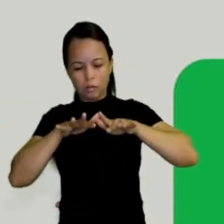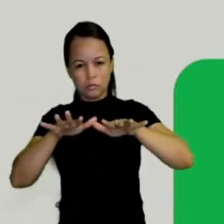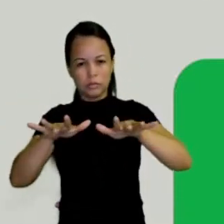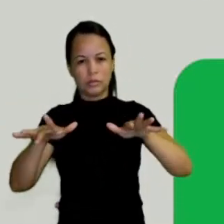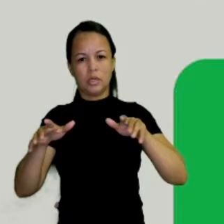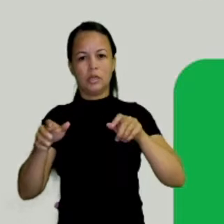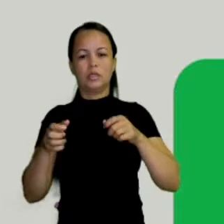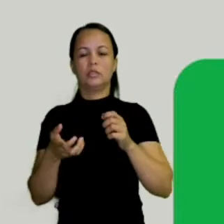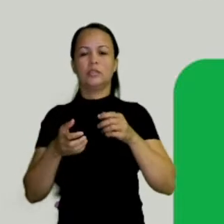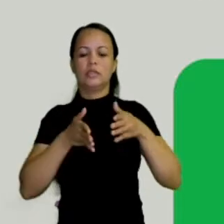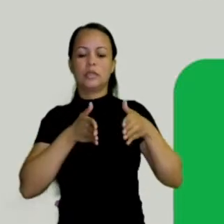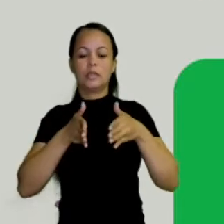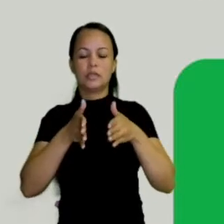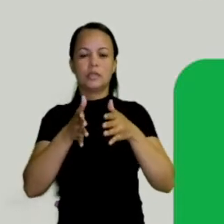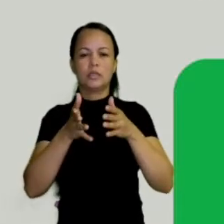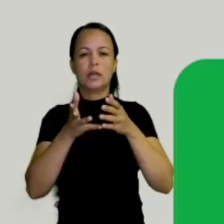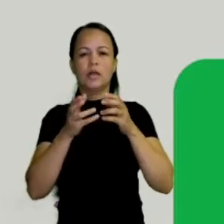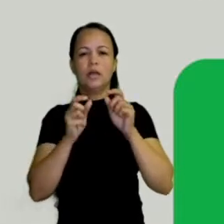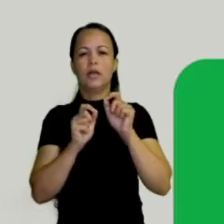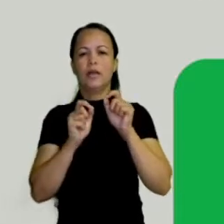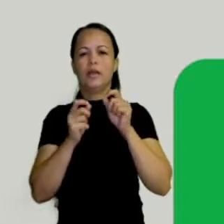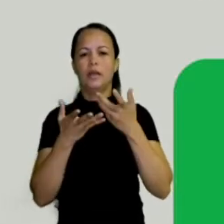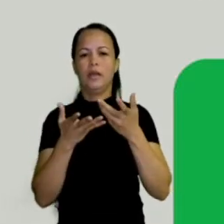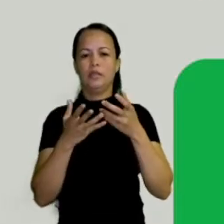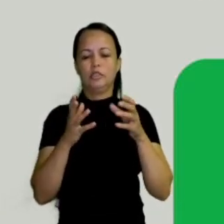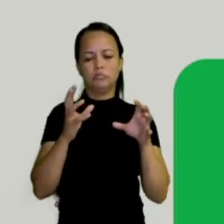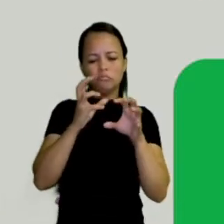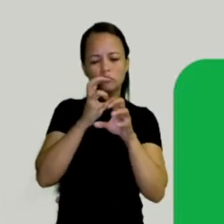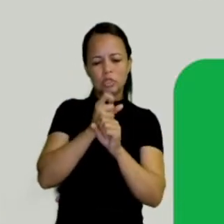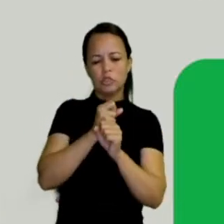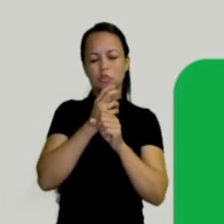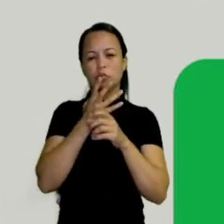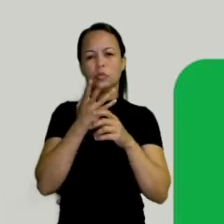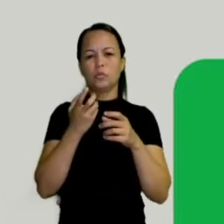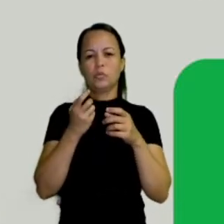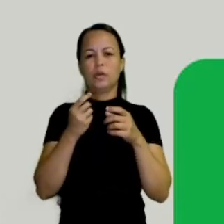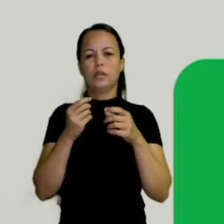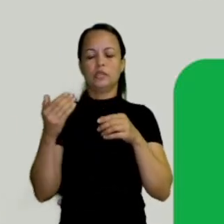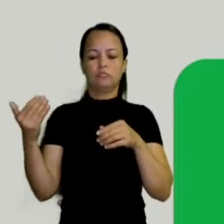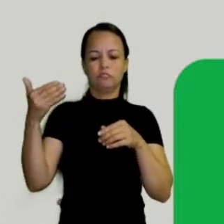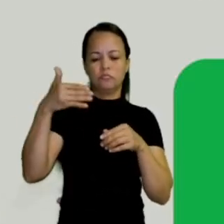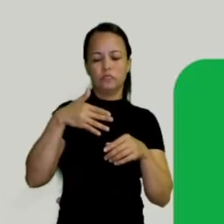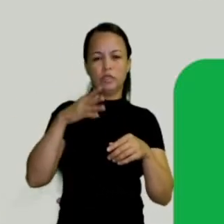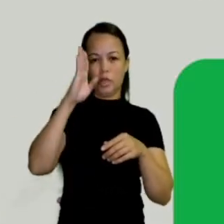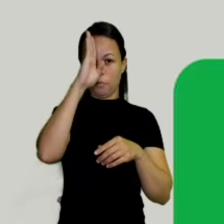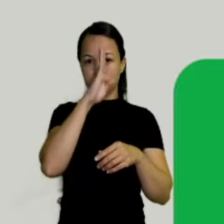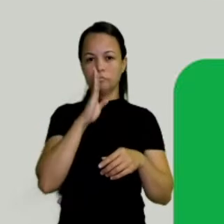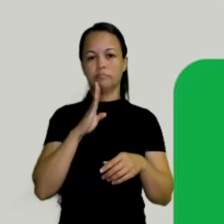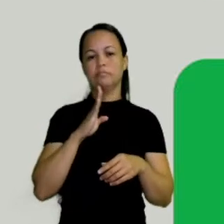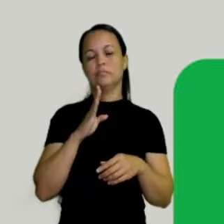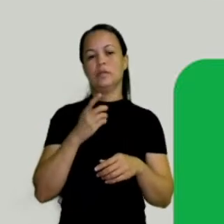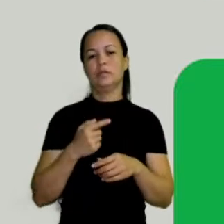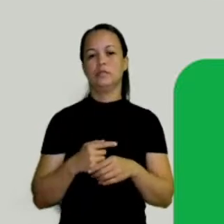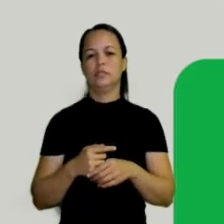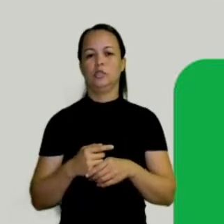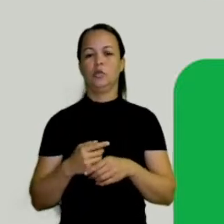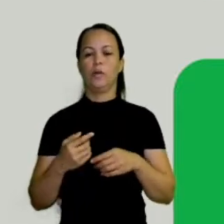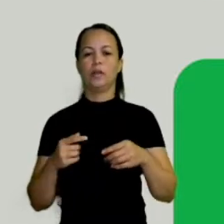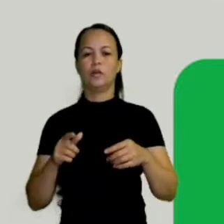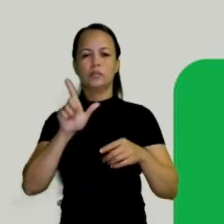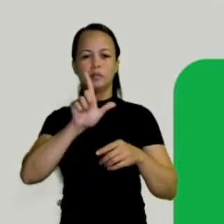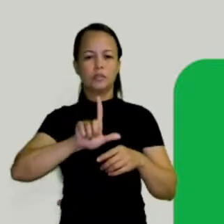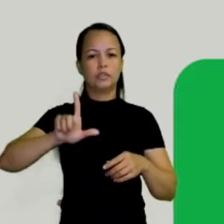setas escuras eram muito intensas, principalmente para o Brasil, né, para a nossa área